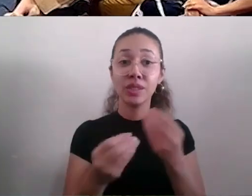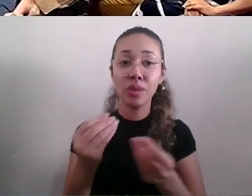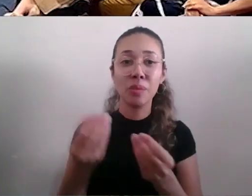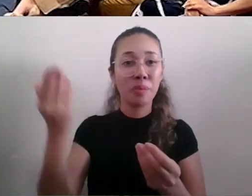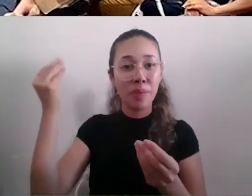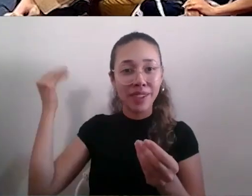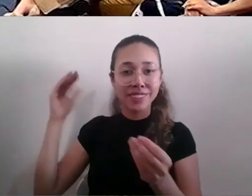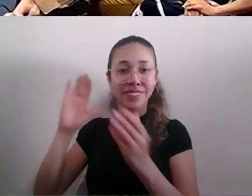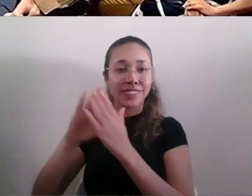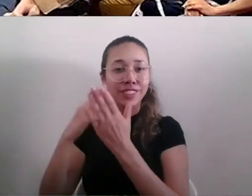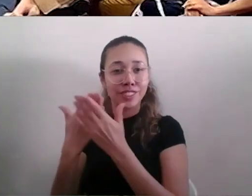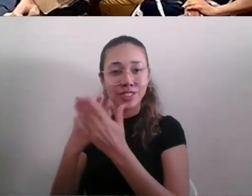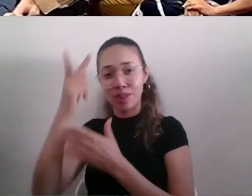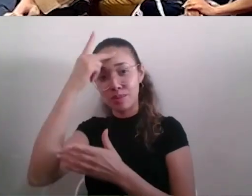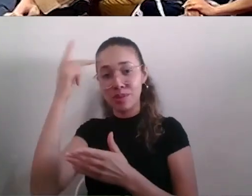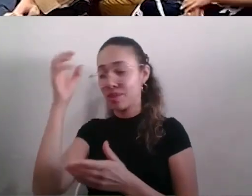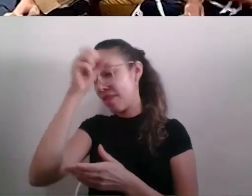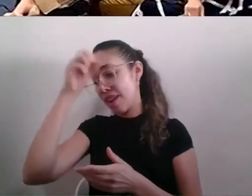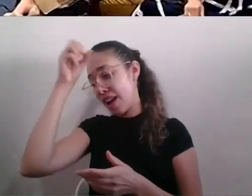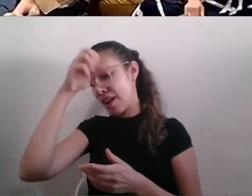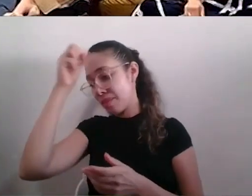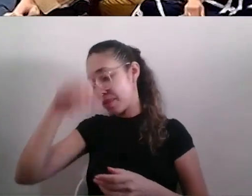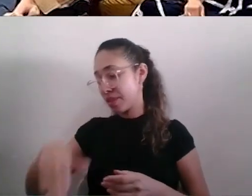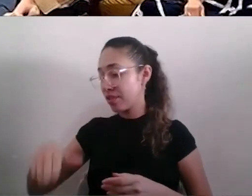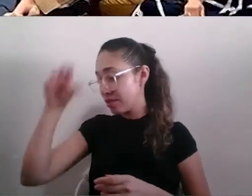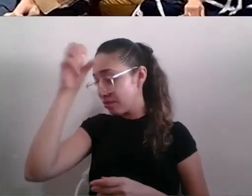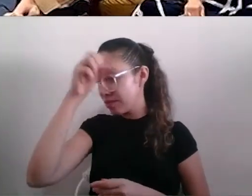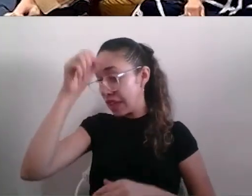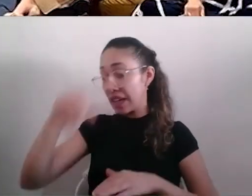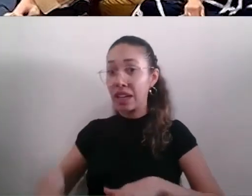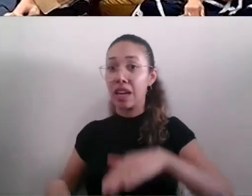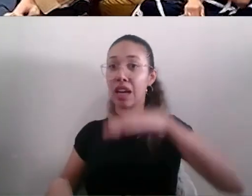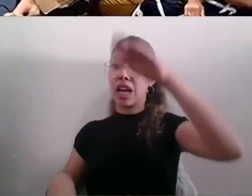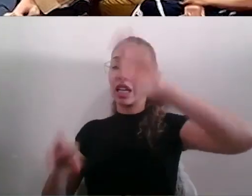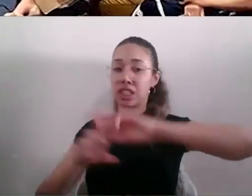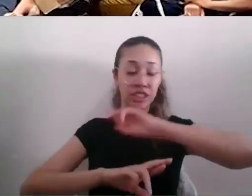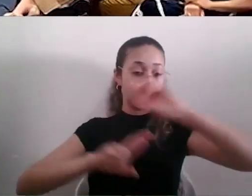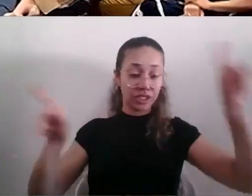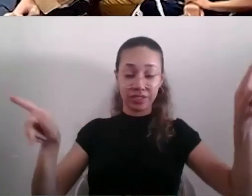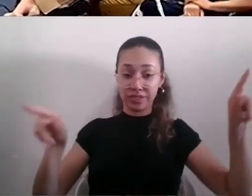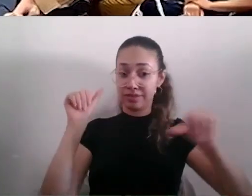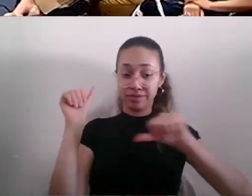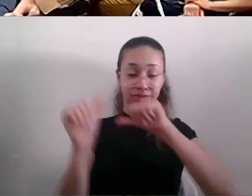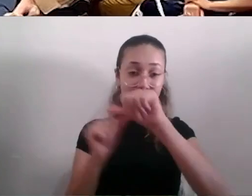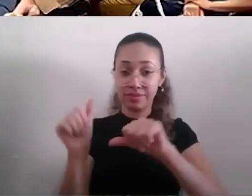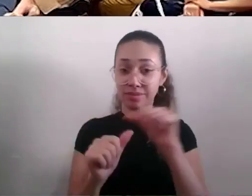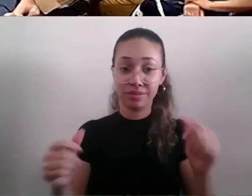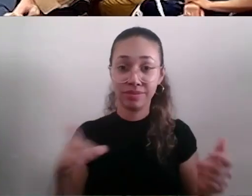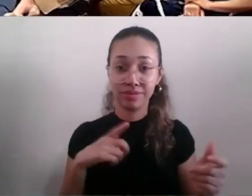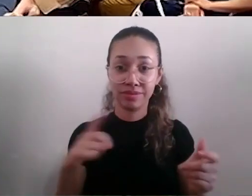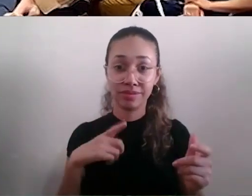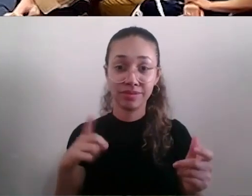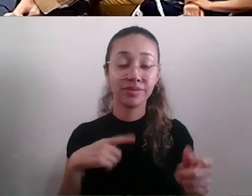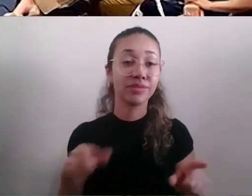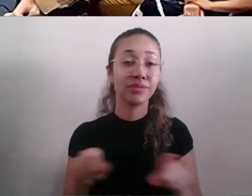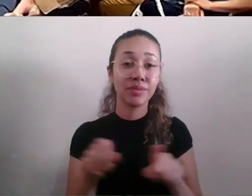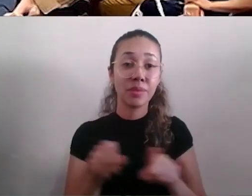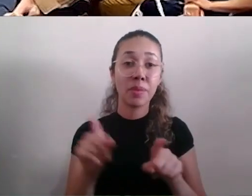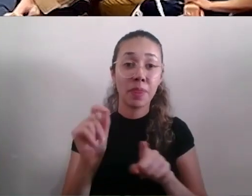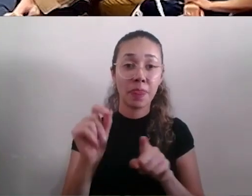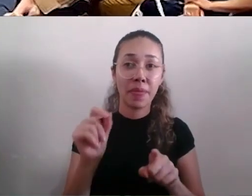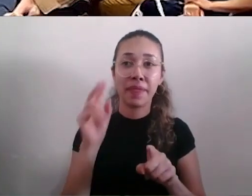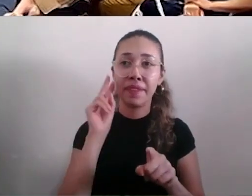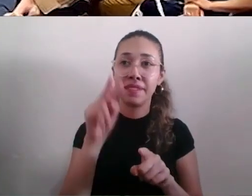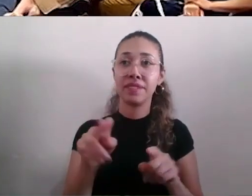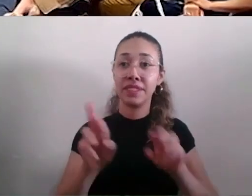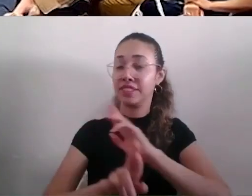né? Como se você pegasse aquela mesma coisa que a gente aprendeu na escola e fizesse assim, vupt, E aí você vê aquilo tudo que você aprendeu, você vê de um